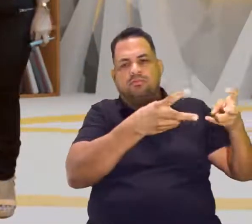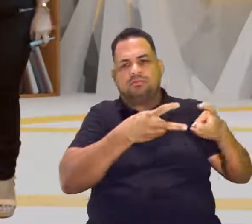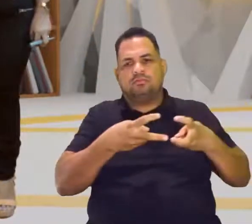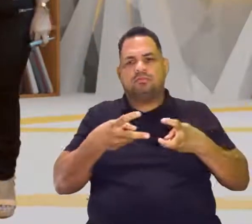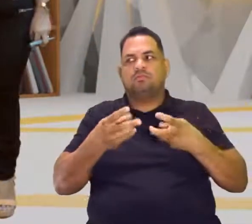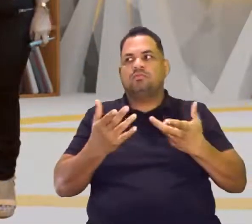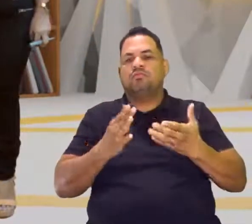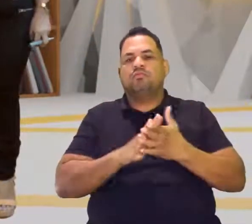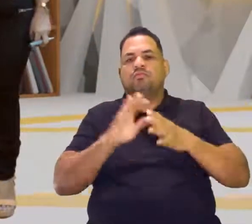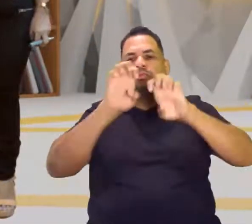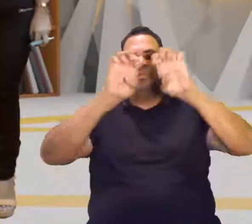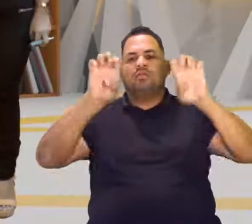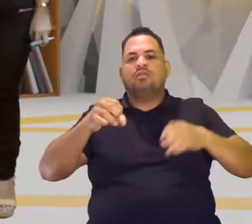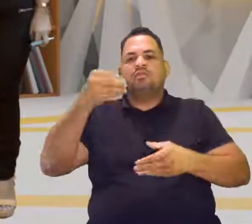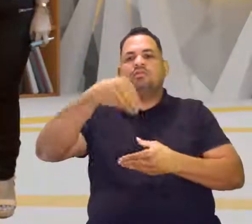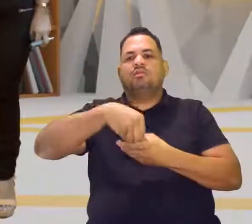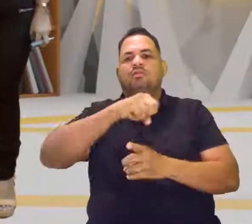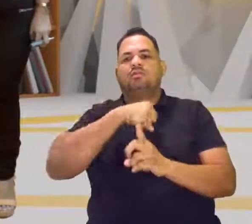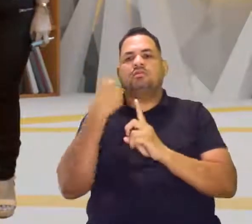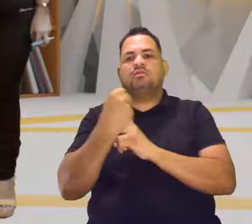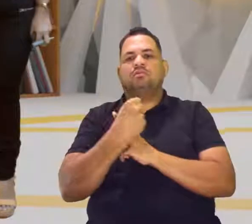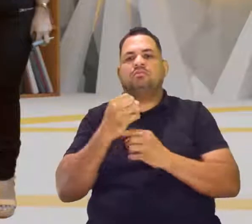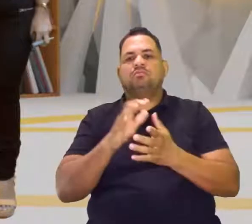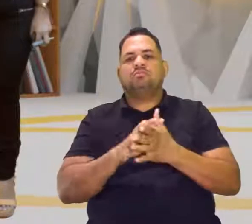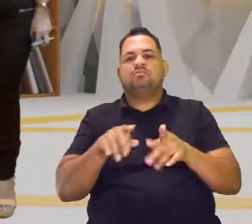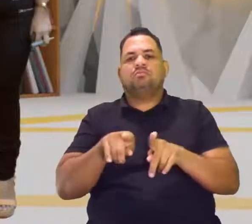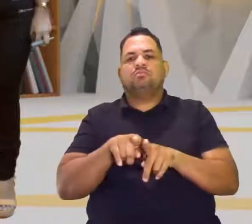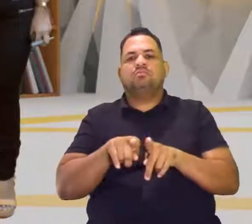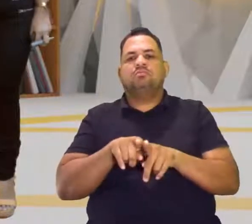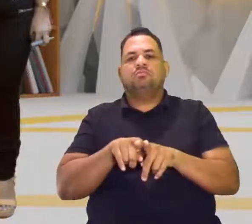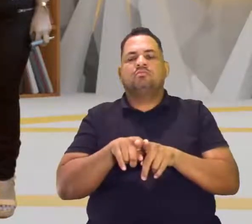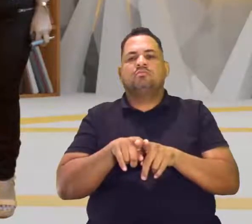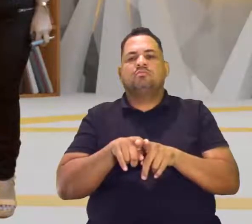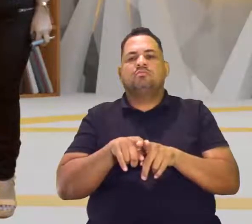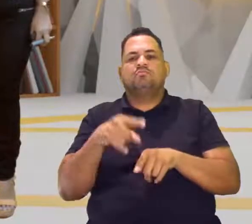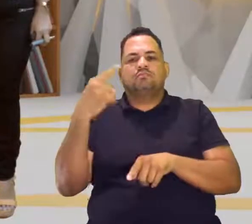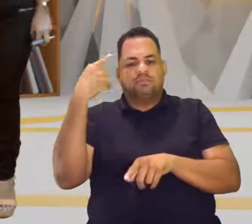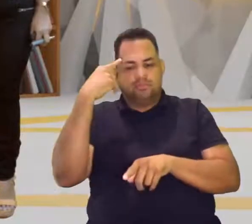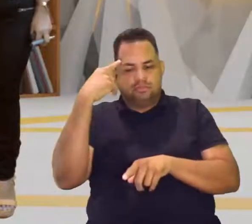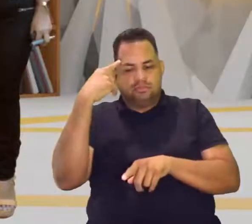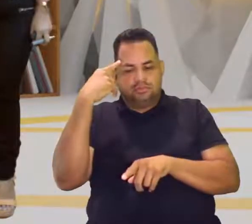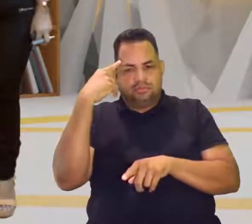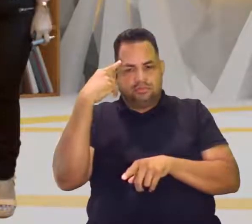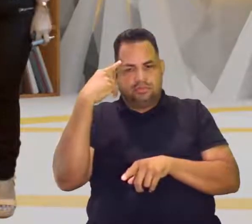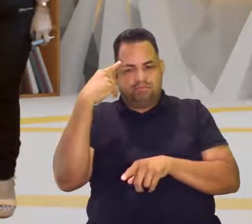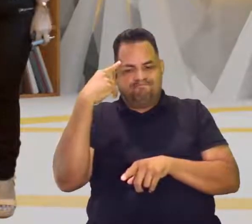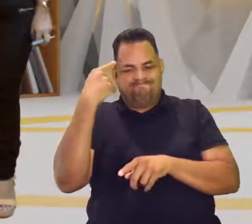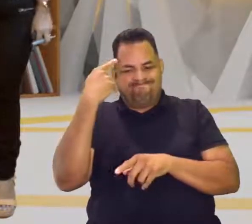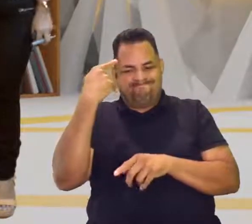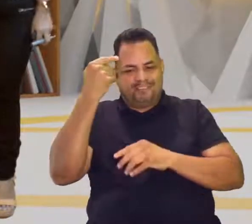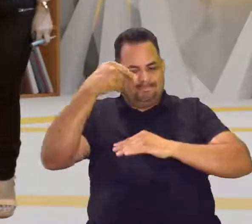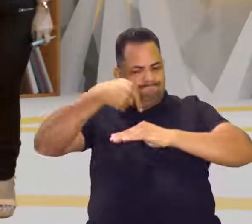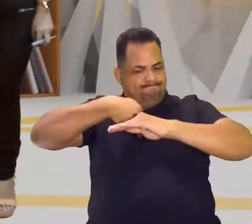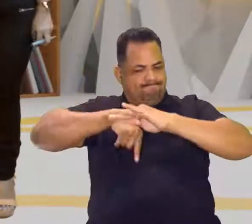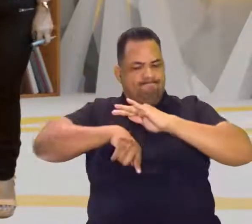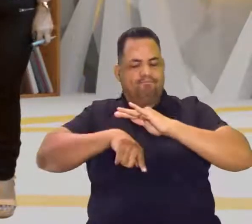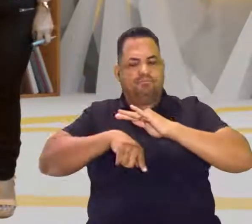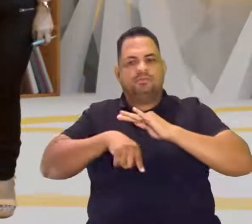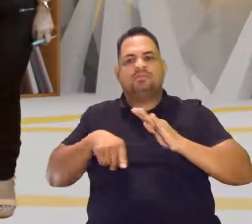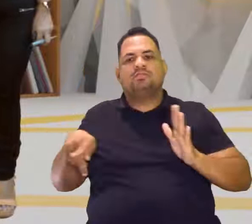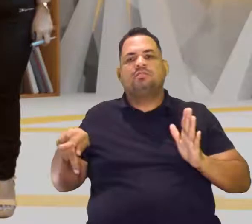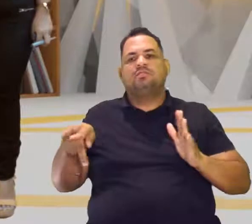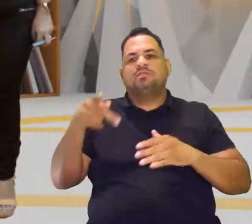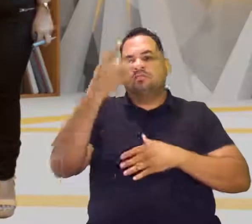que foi para as estruturas a sociedade ela foi tão bem para dentro das pessoas para consciência das pessoas